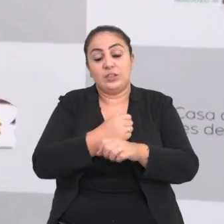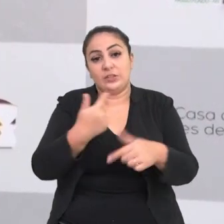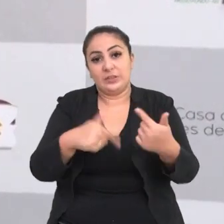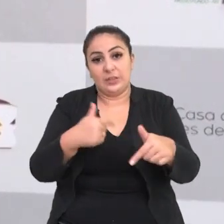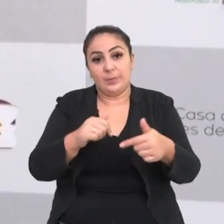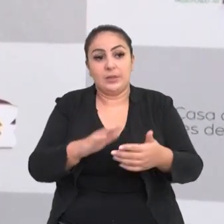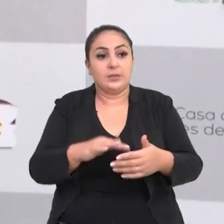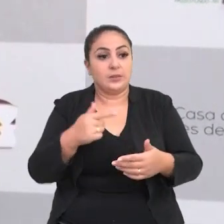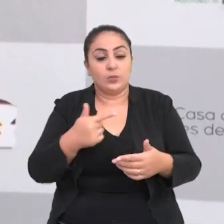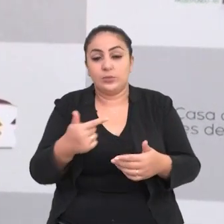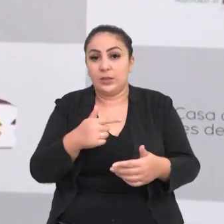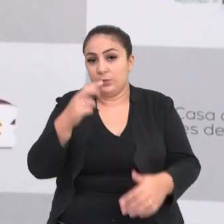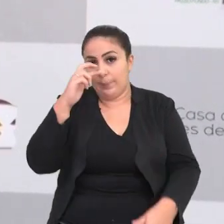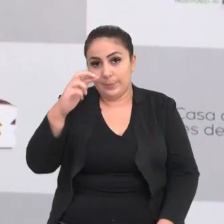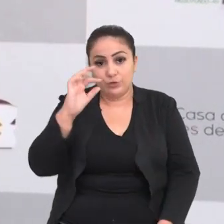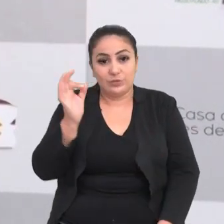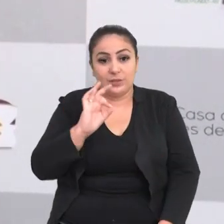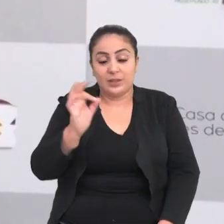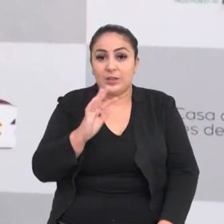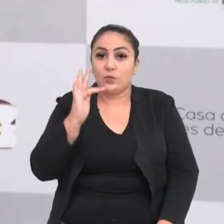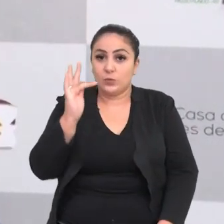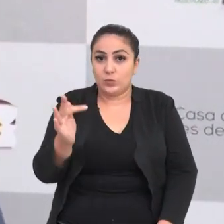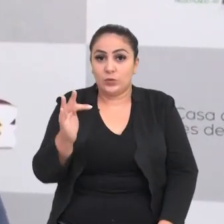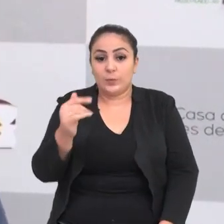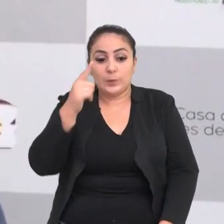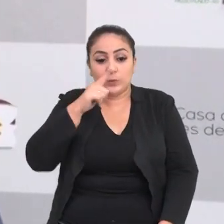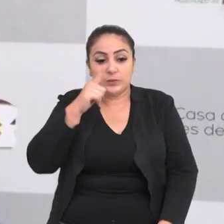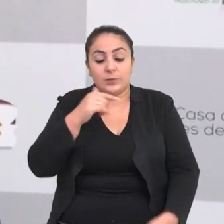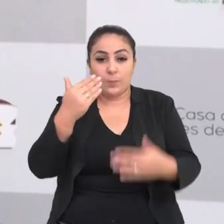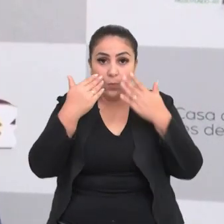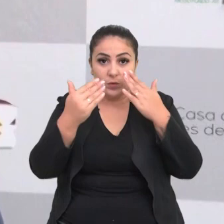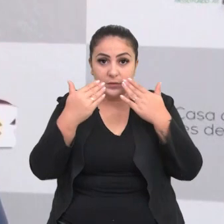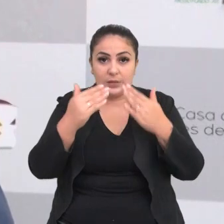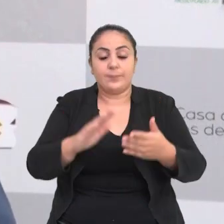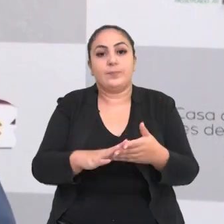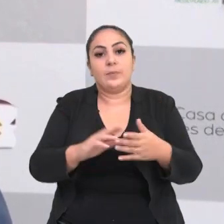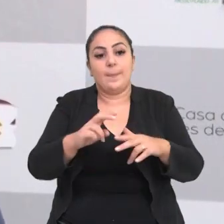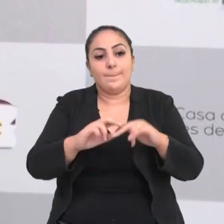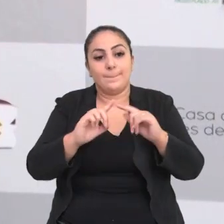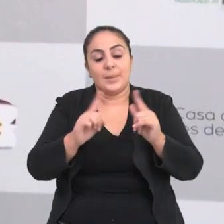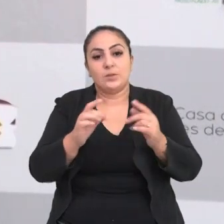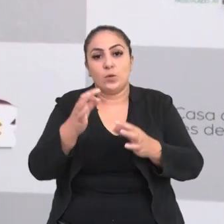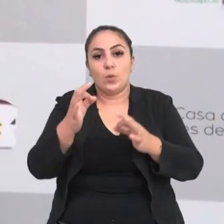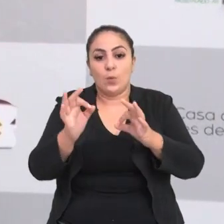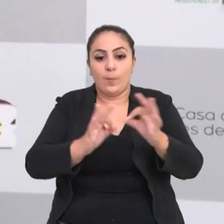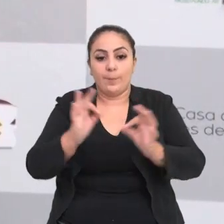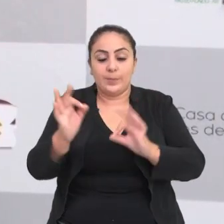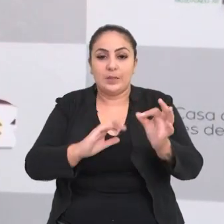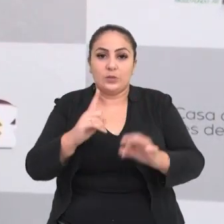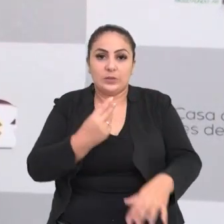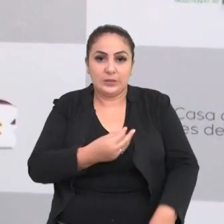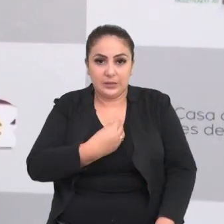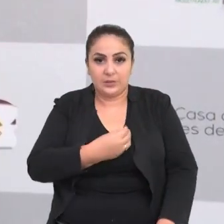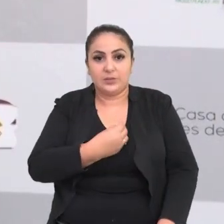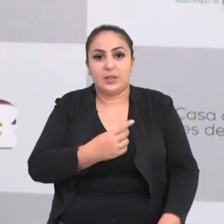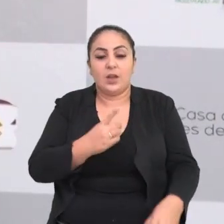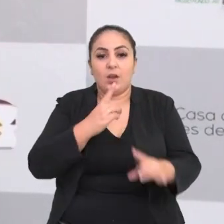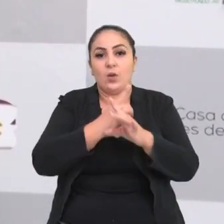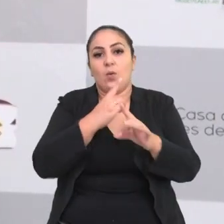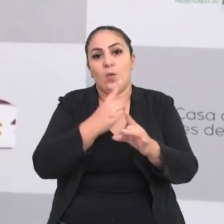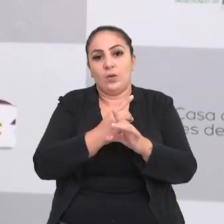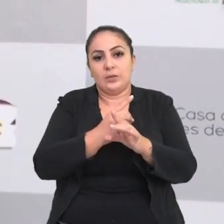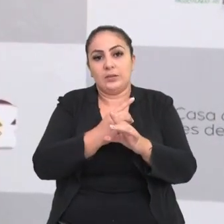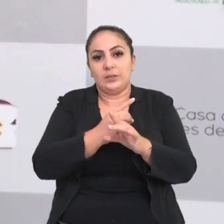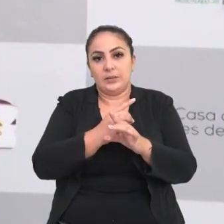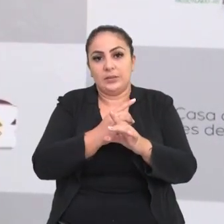anos de serviço e sem uma perspectiva futura para ascender na carreira. Então esse plano de modernização ele vem de encontro,